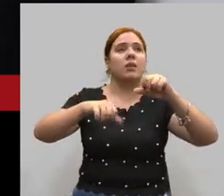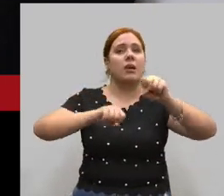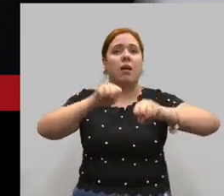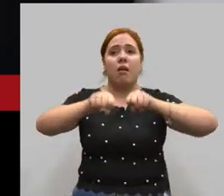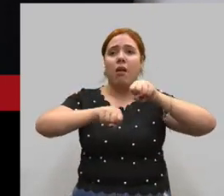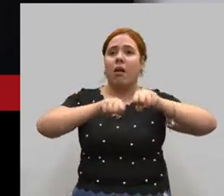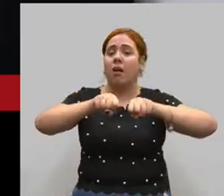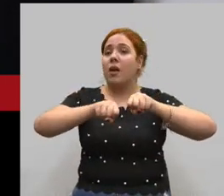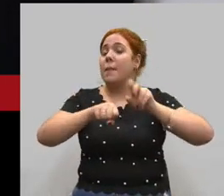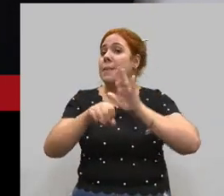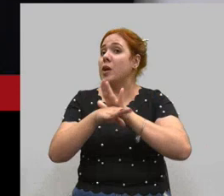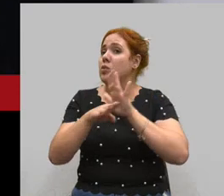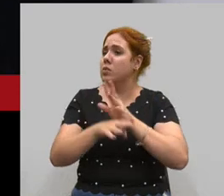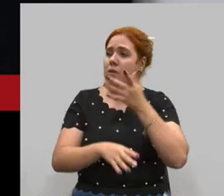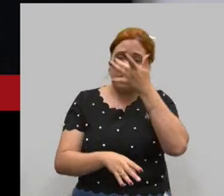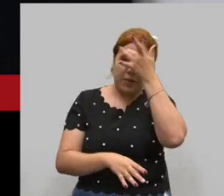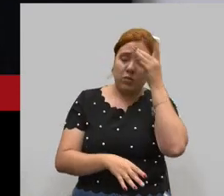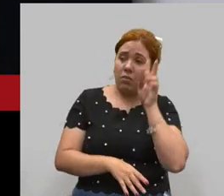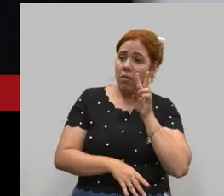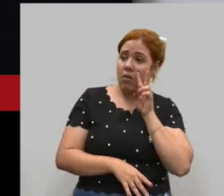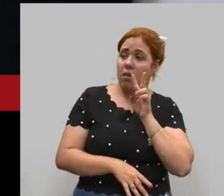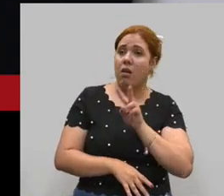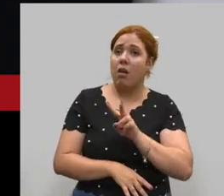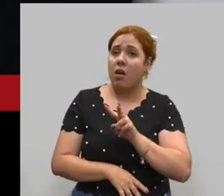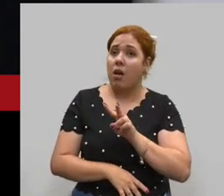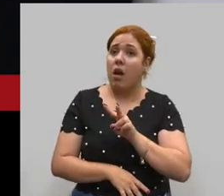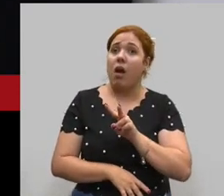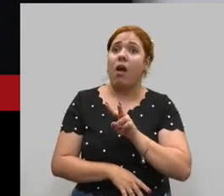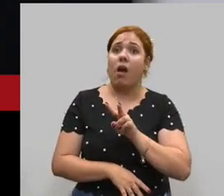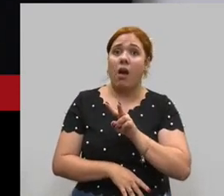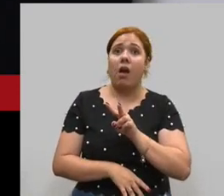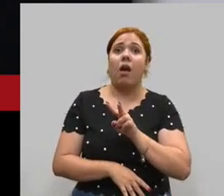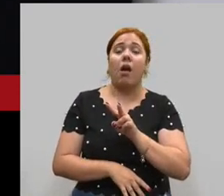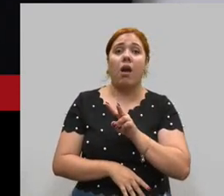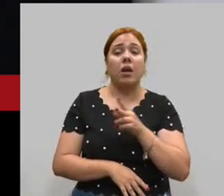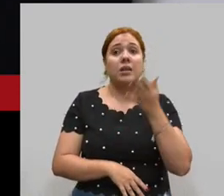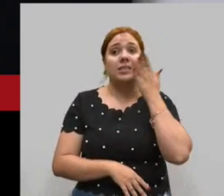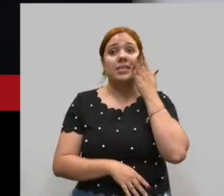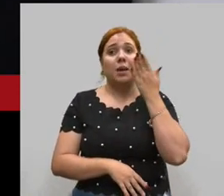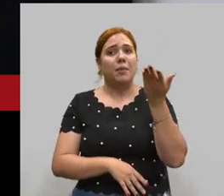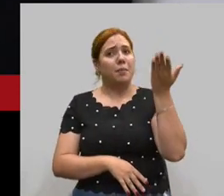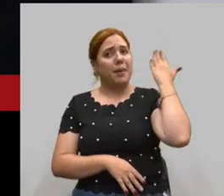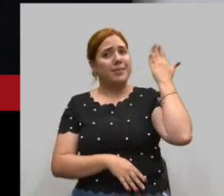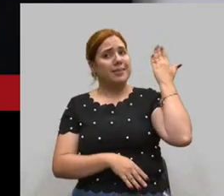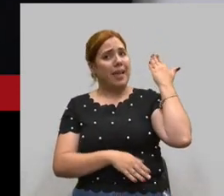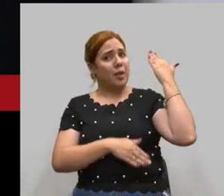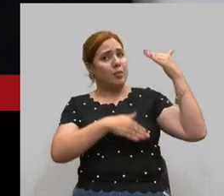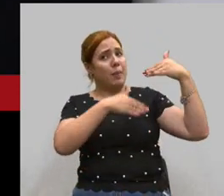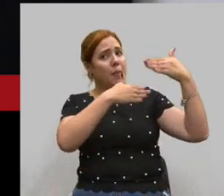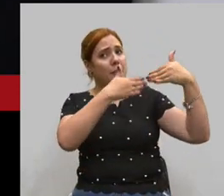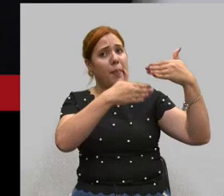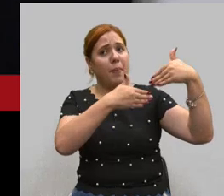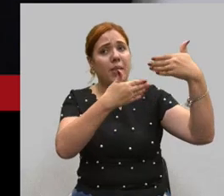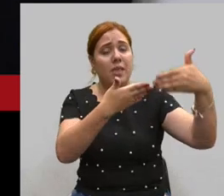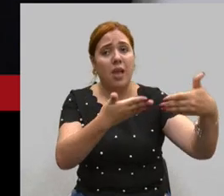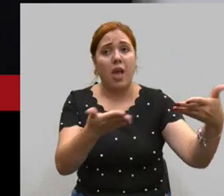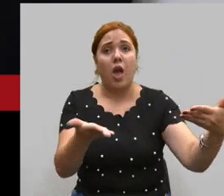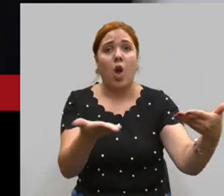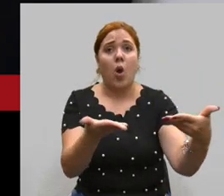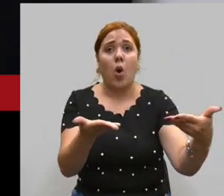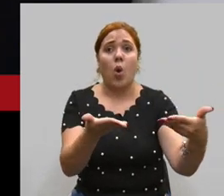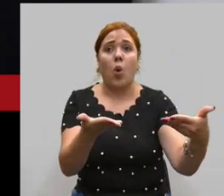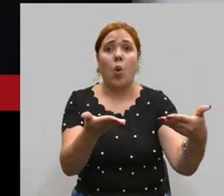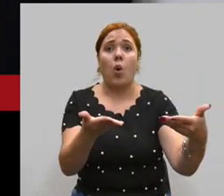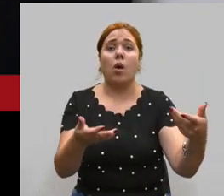me veem andando de bicicleta hoje principalmente aquelas que acompanharam a minha história desde o início eh Eu já estive 16 kg mais